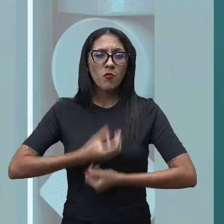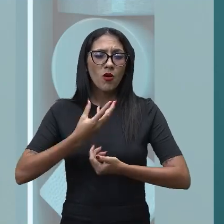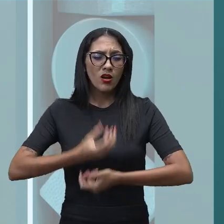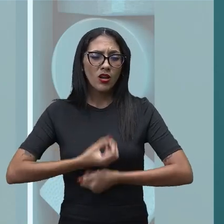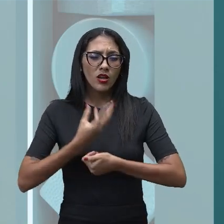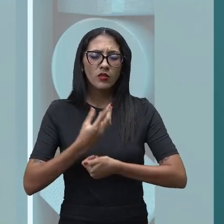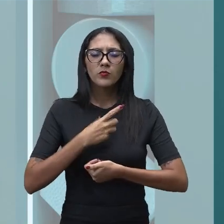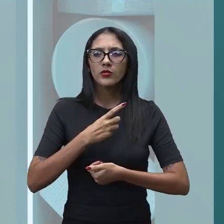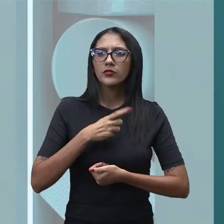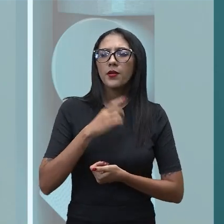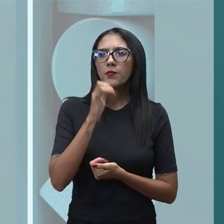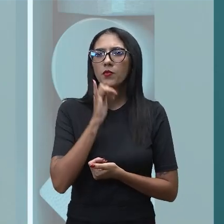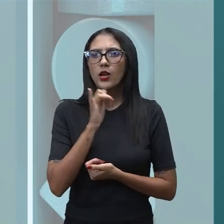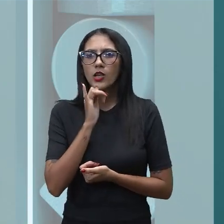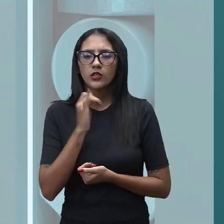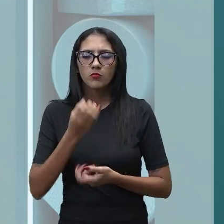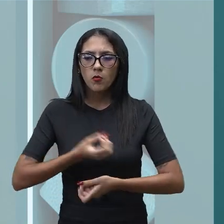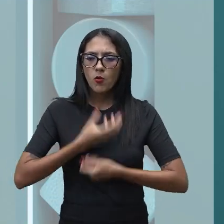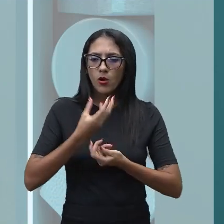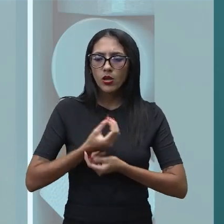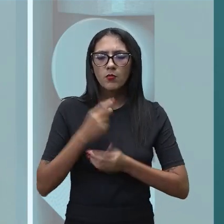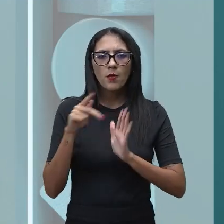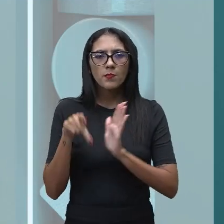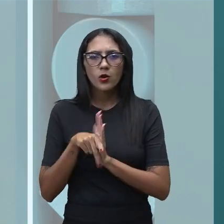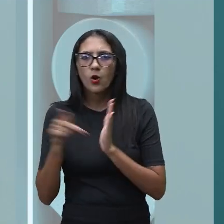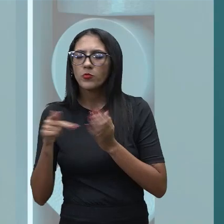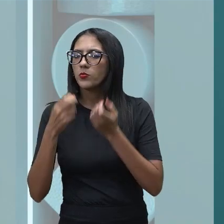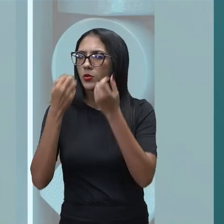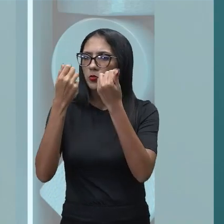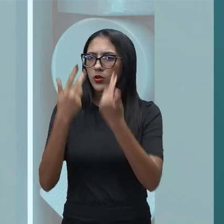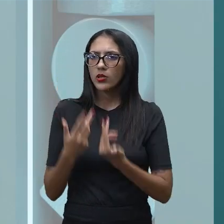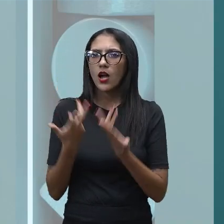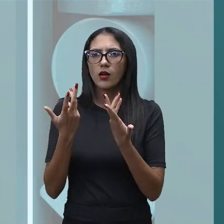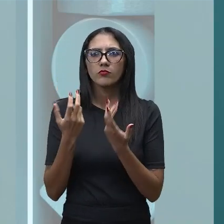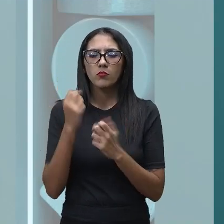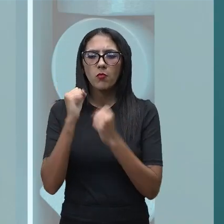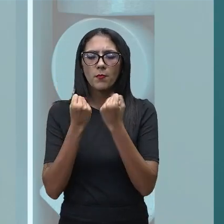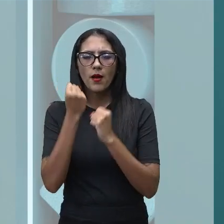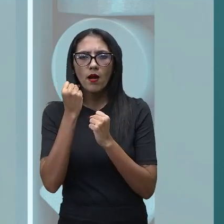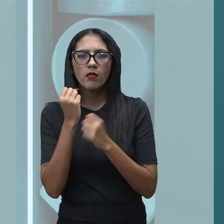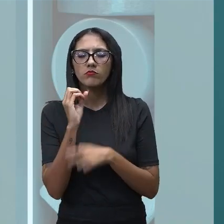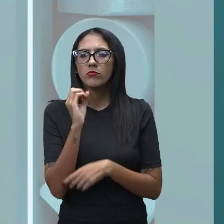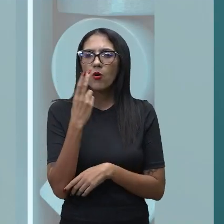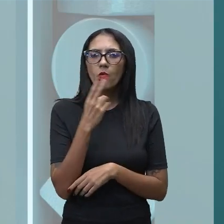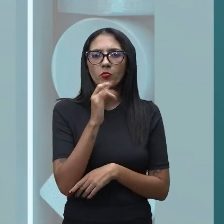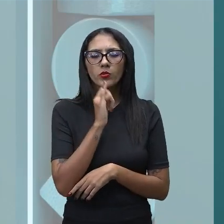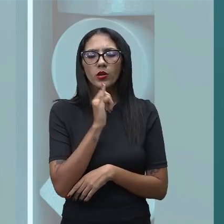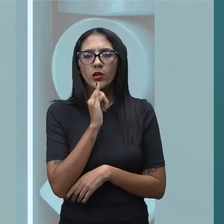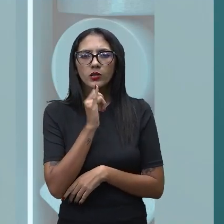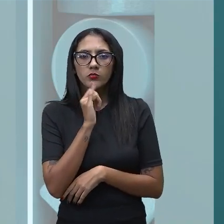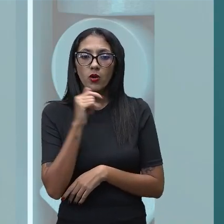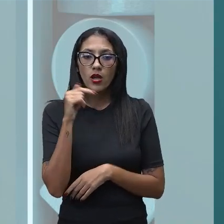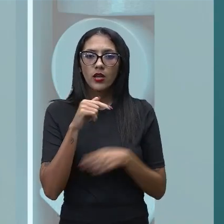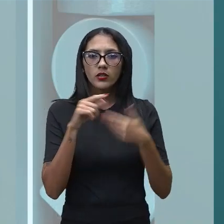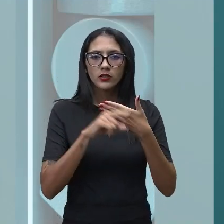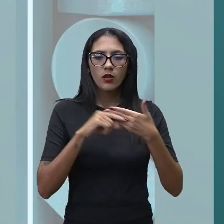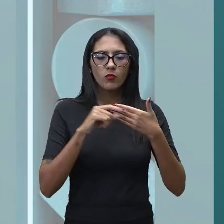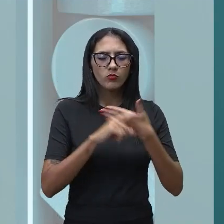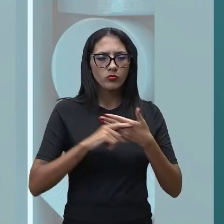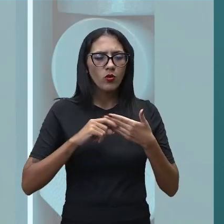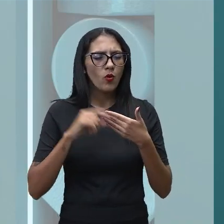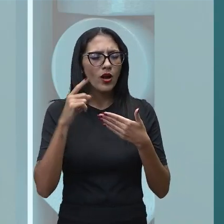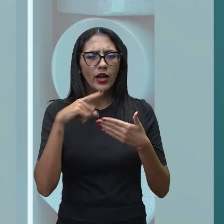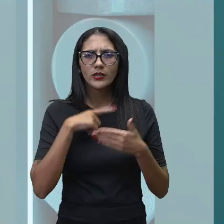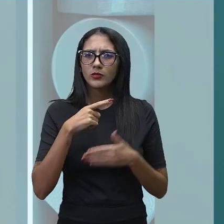exaltar uma máquina, o moderno, ok? E o texto de Álvaro de Campos, exatamente heterônimo de Fernando Pessoa, a genialidade de Fernando